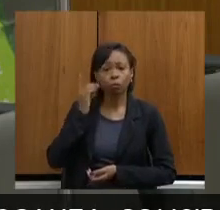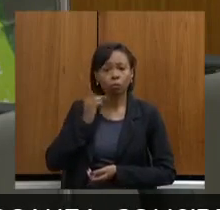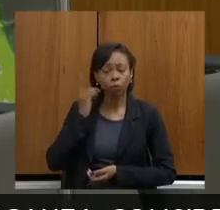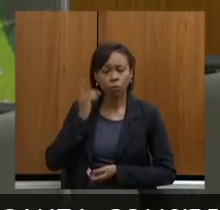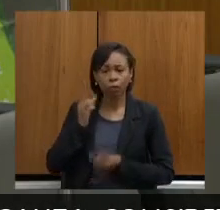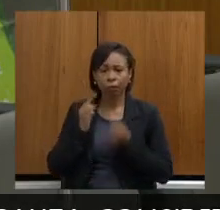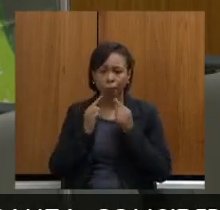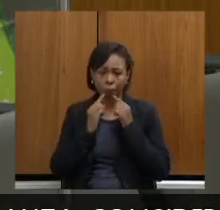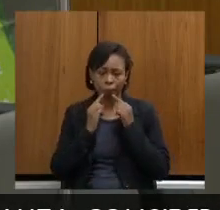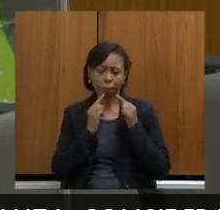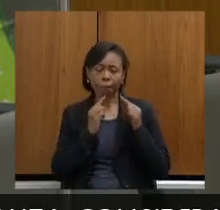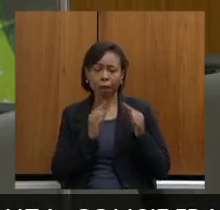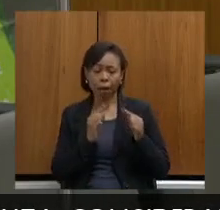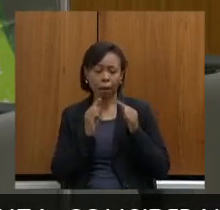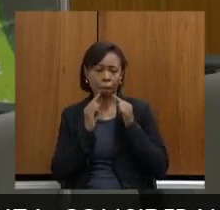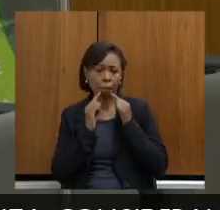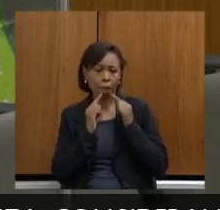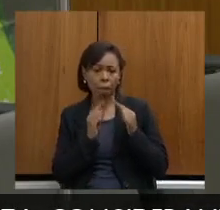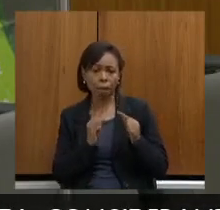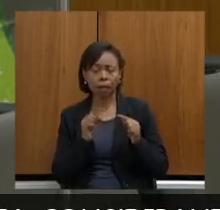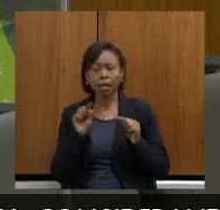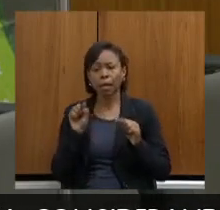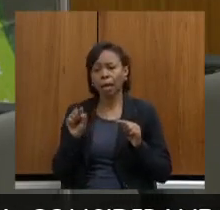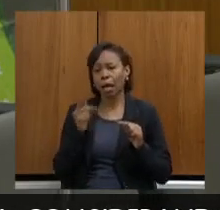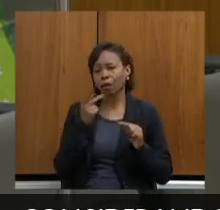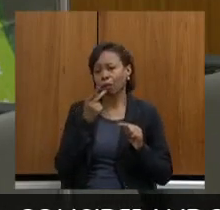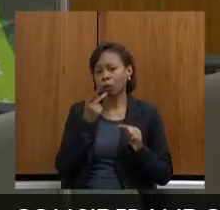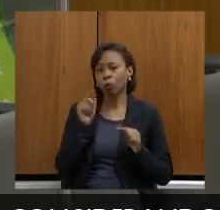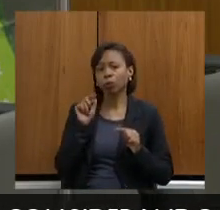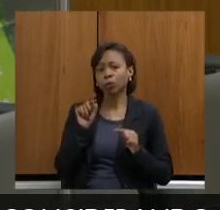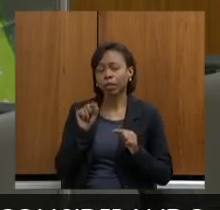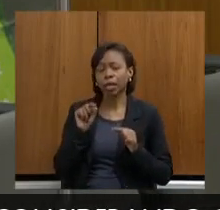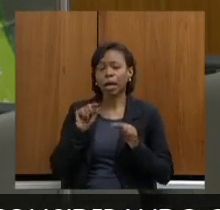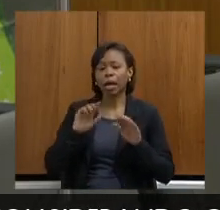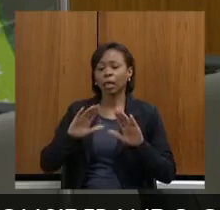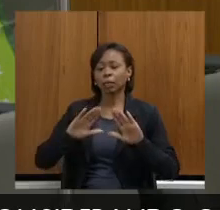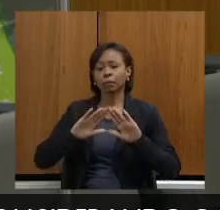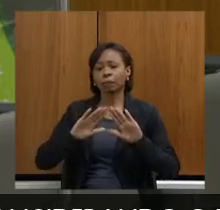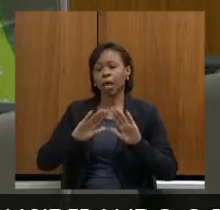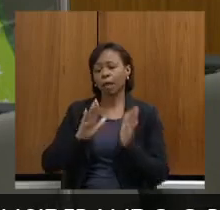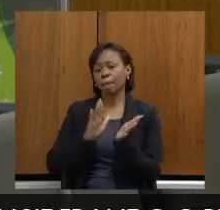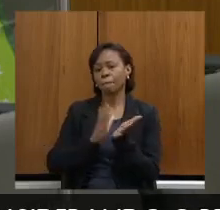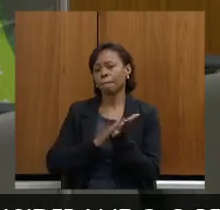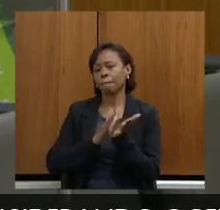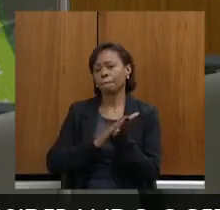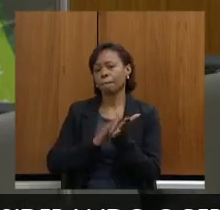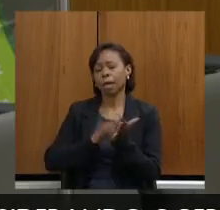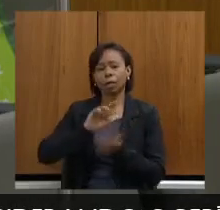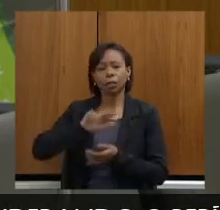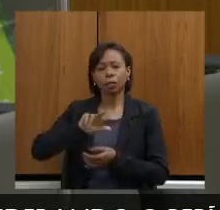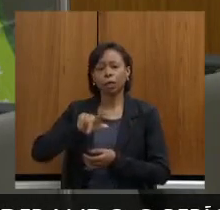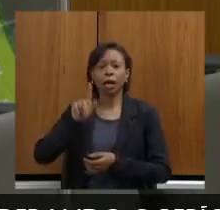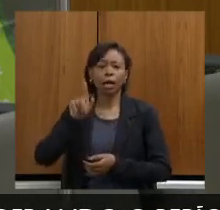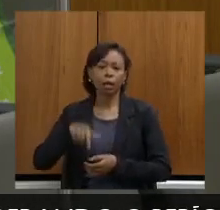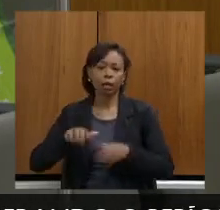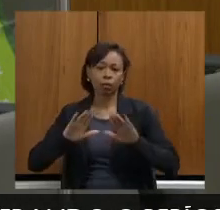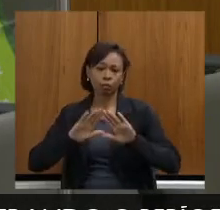minha fala porque ela dizia que isso aqui não é o Assembleia parabeniza isso aqui se chama Assembleia fiscaliza